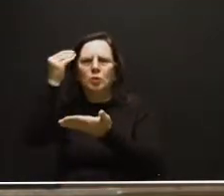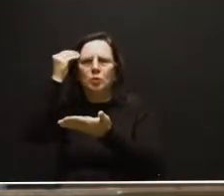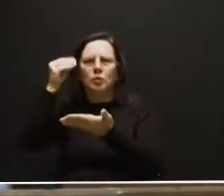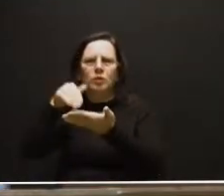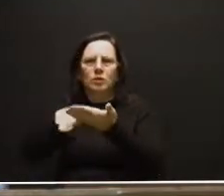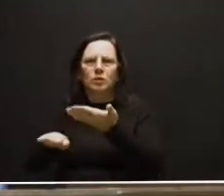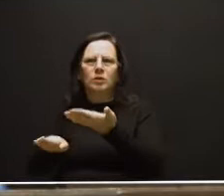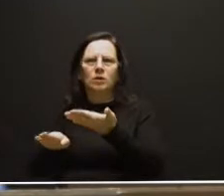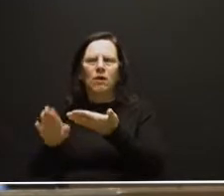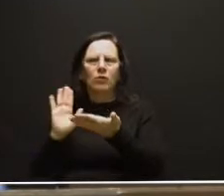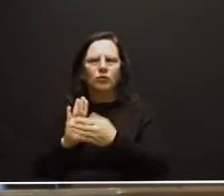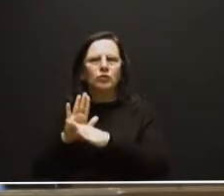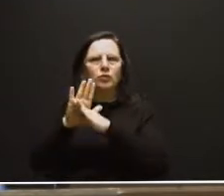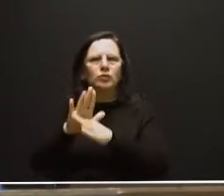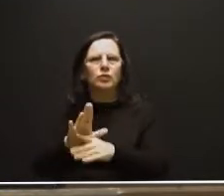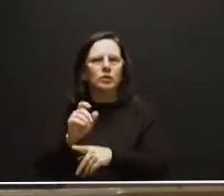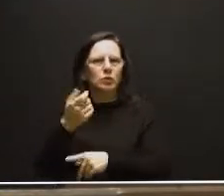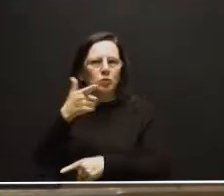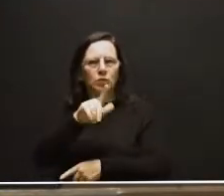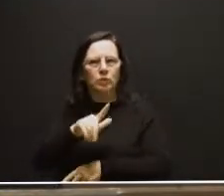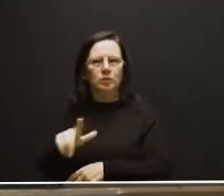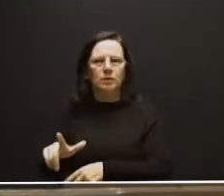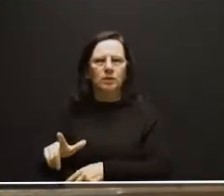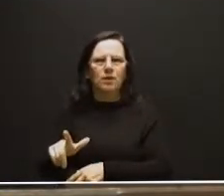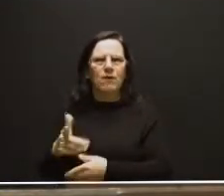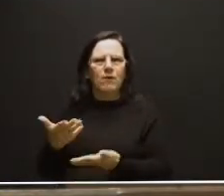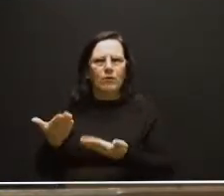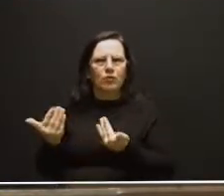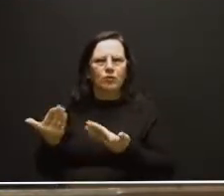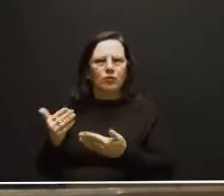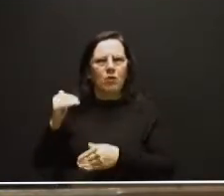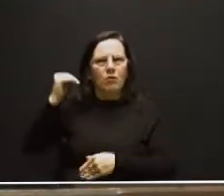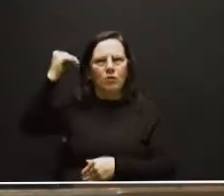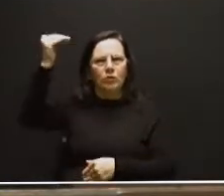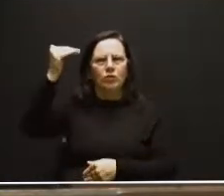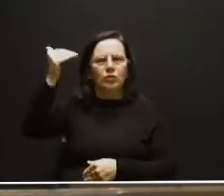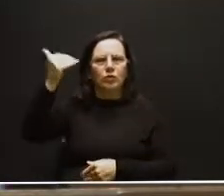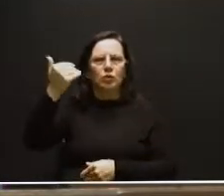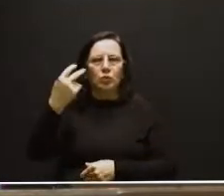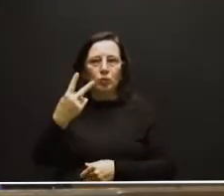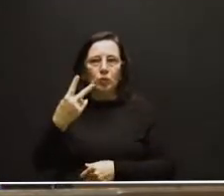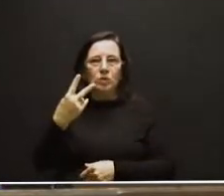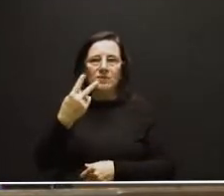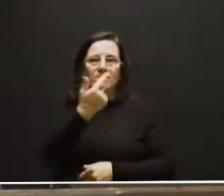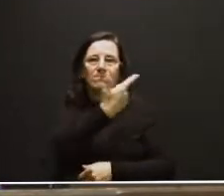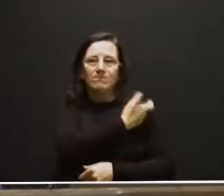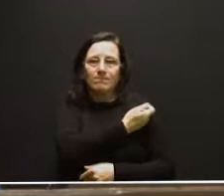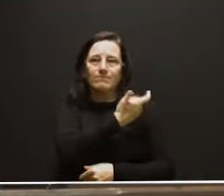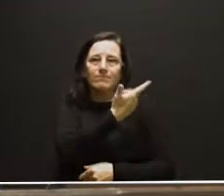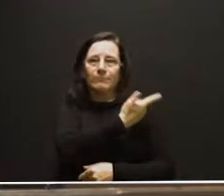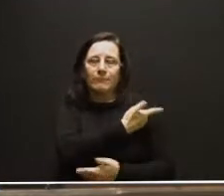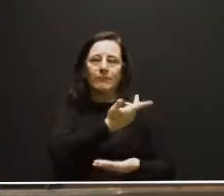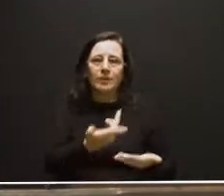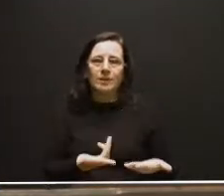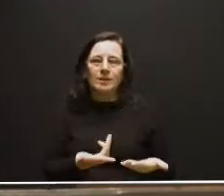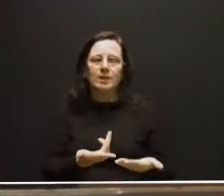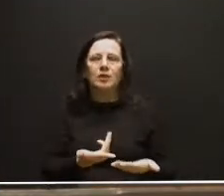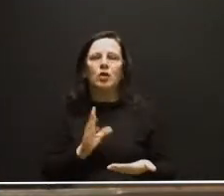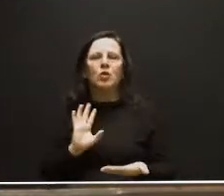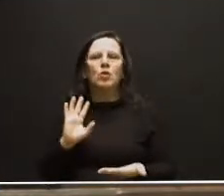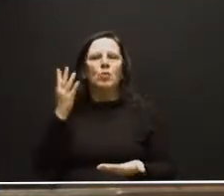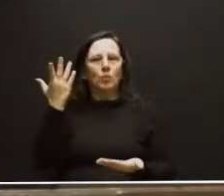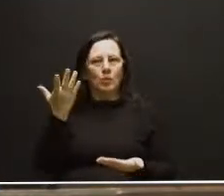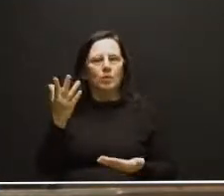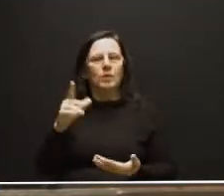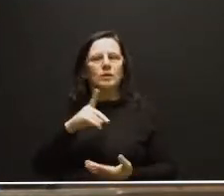muitas vezes para que você não tenha um jovem um adulto vacinado duas vezes até tendo em vista que no momento que nós a